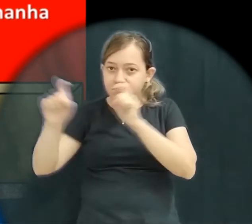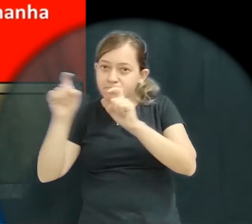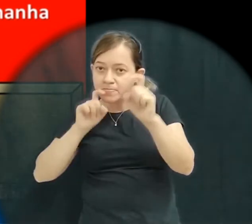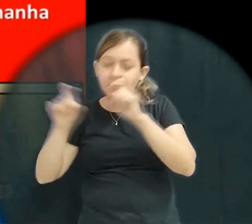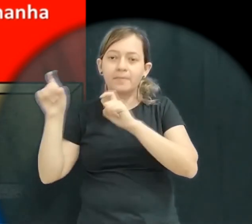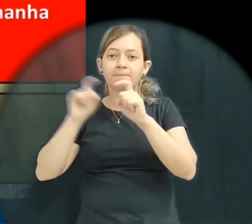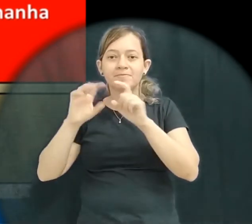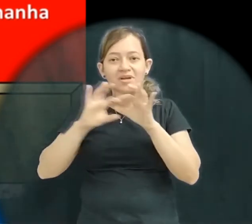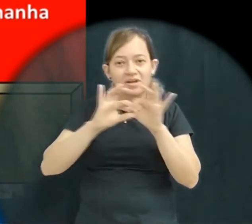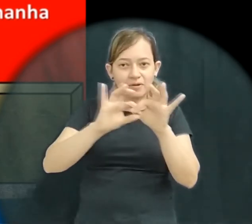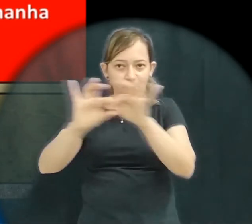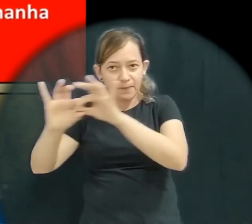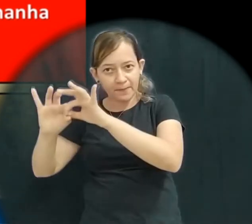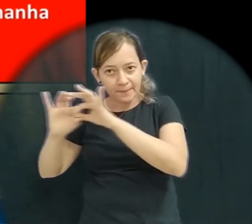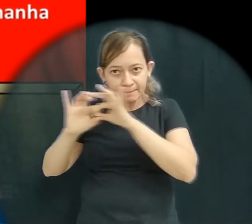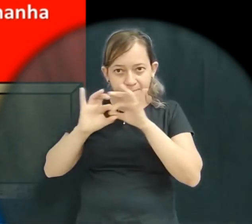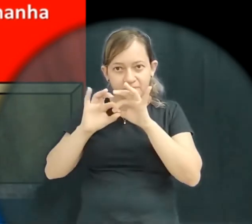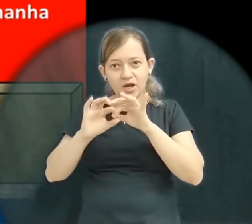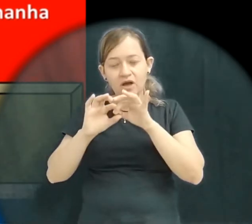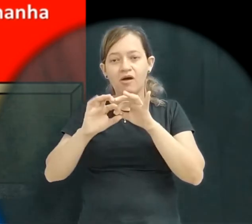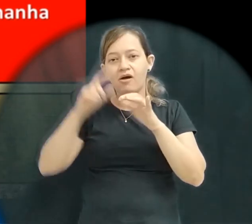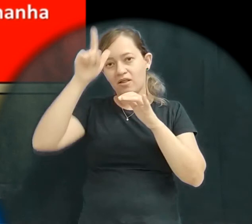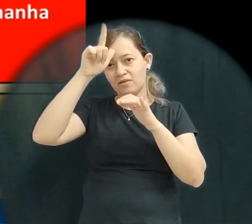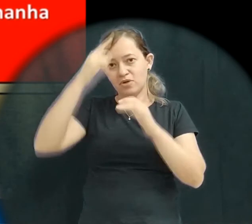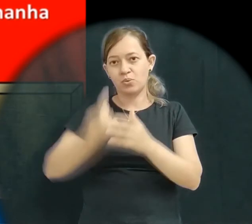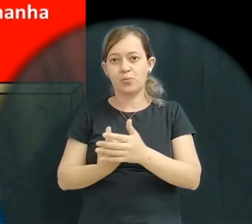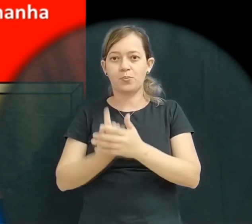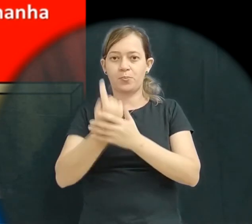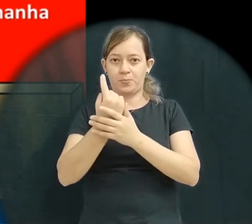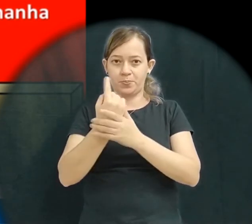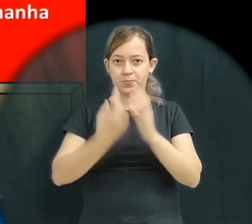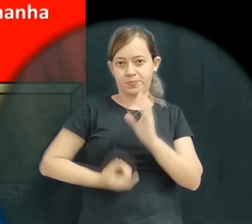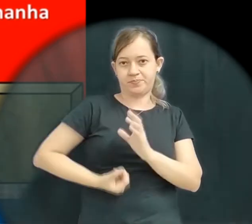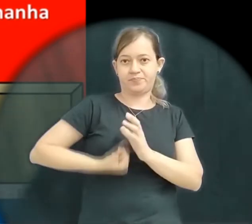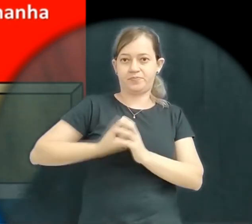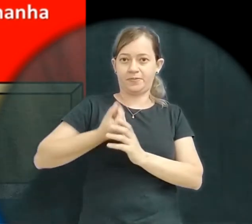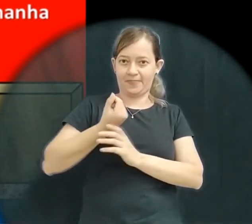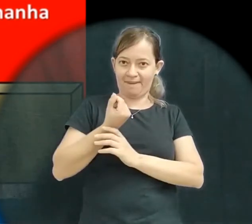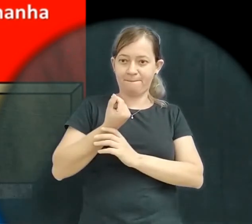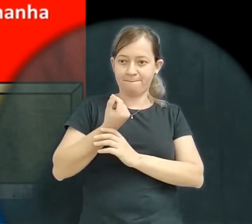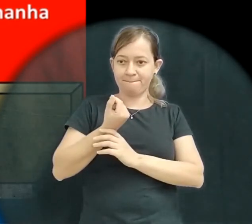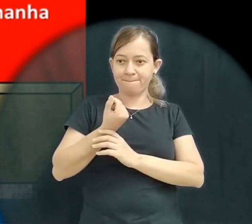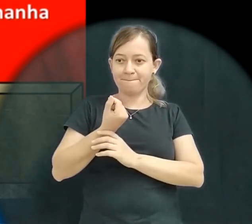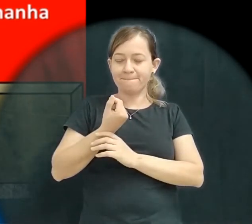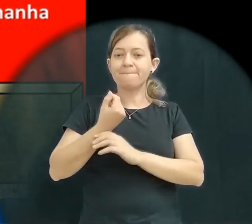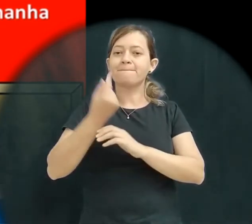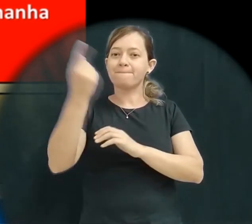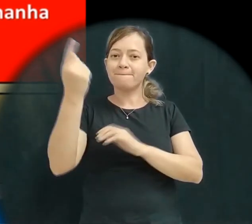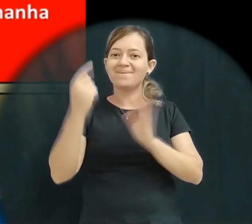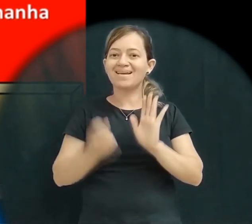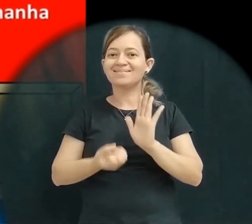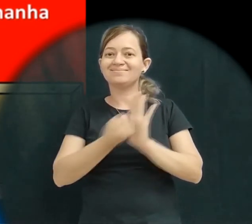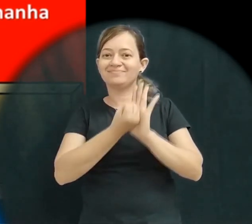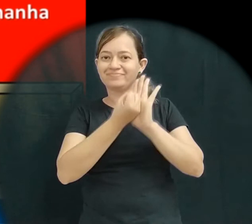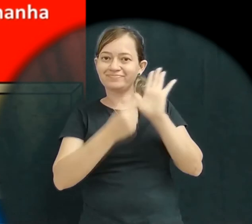reunificou, tornando-se assim uma Alemanha só, capitalista, e o símbolo do fim da Guerra Fria foi